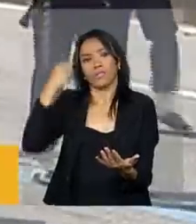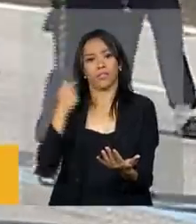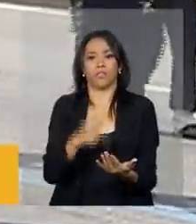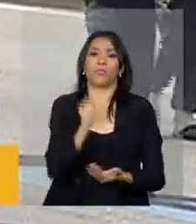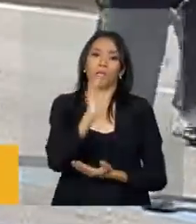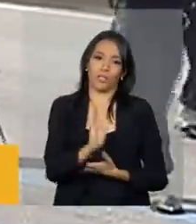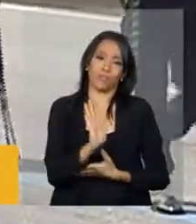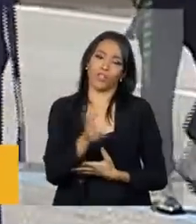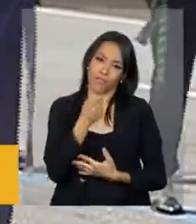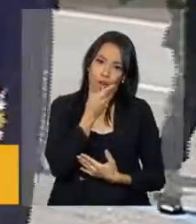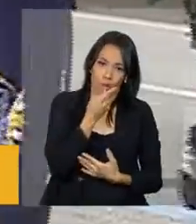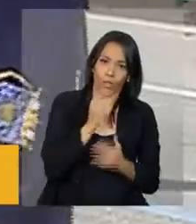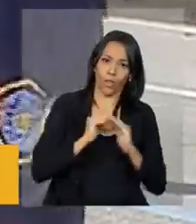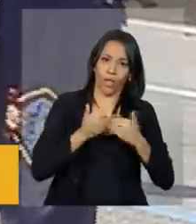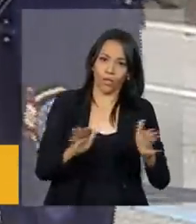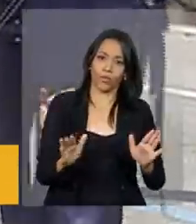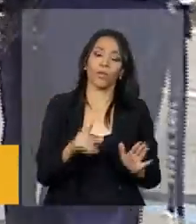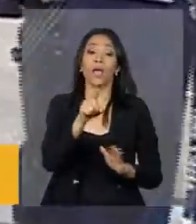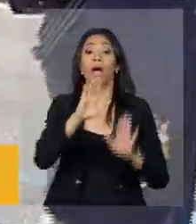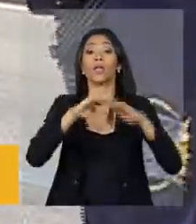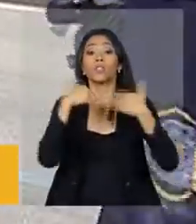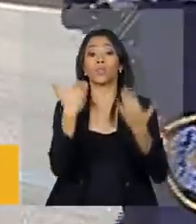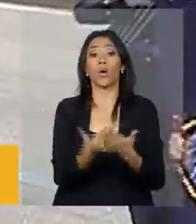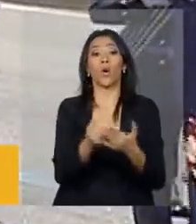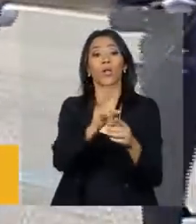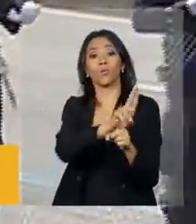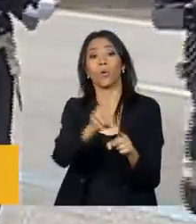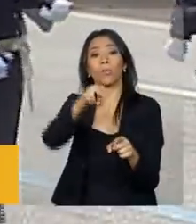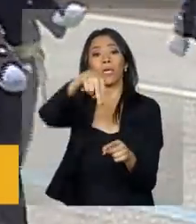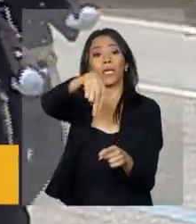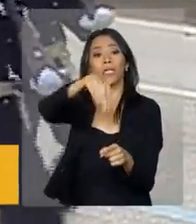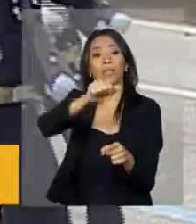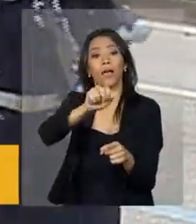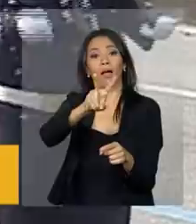nossa abertura, né, que a instituição... Novamente a Escola Naval aí no detalhe. Uhum.